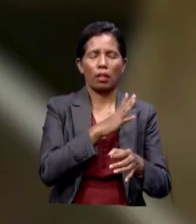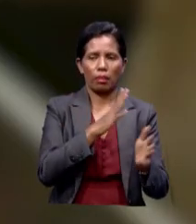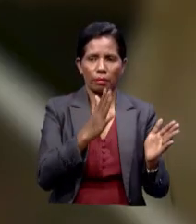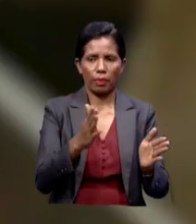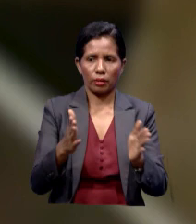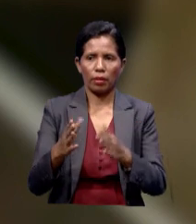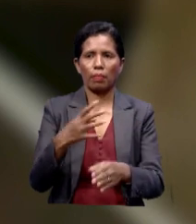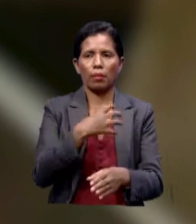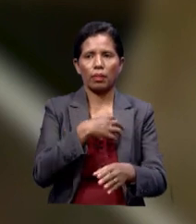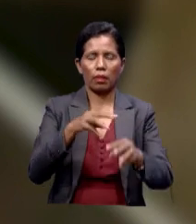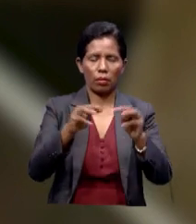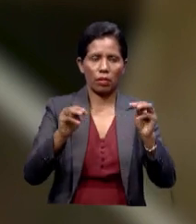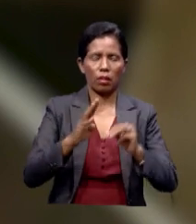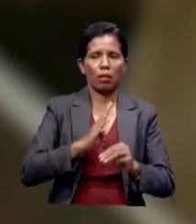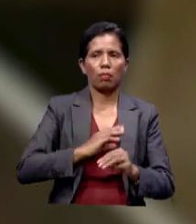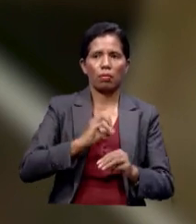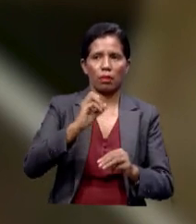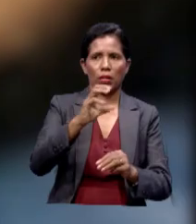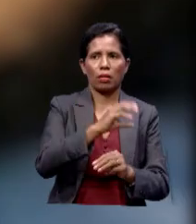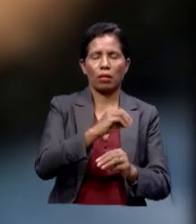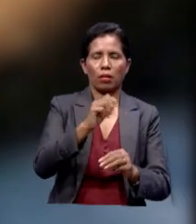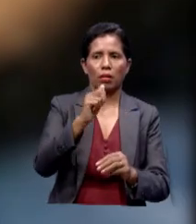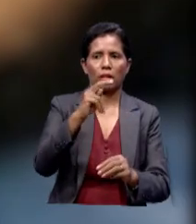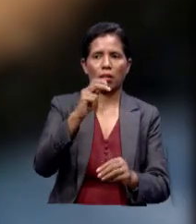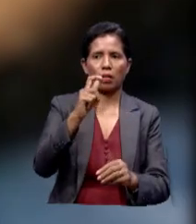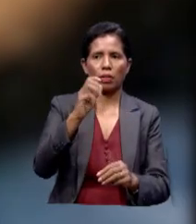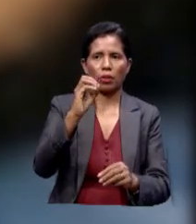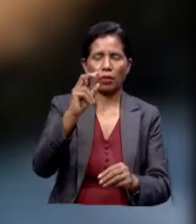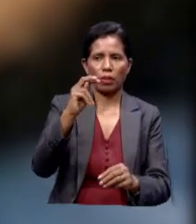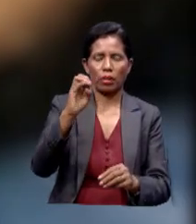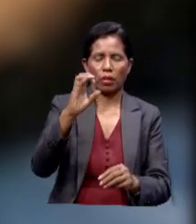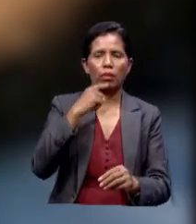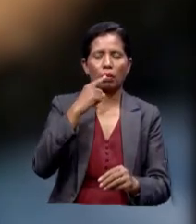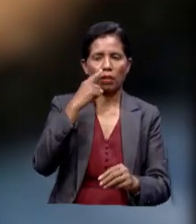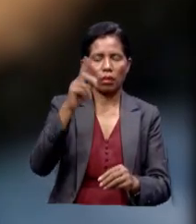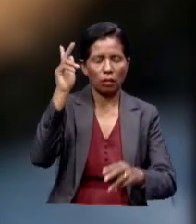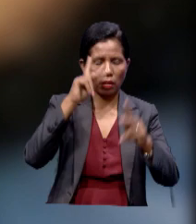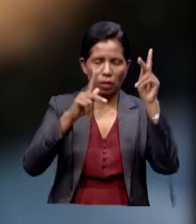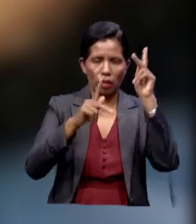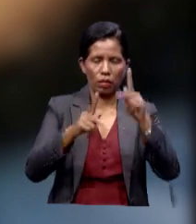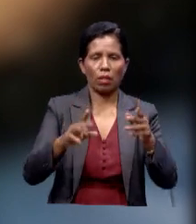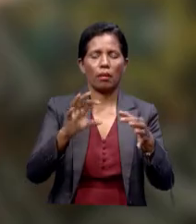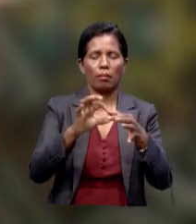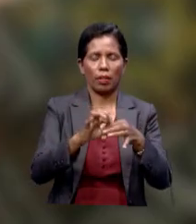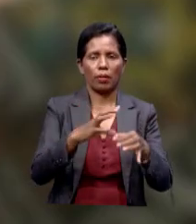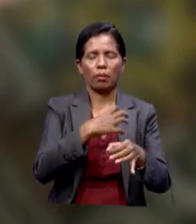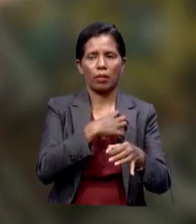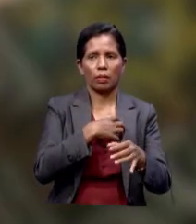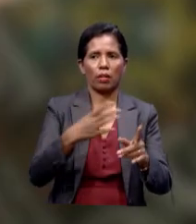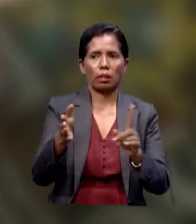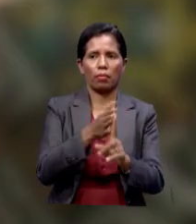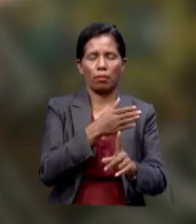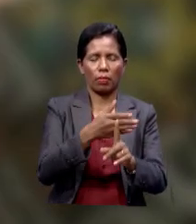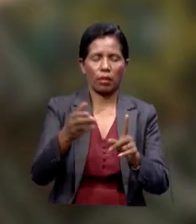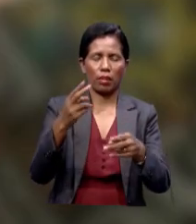Comandante Peniteli Município Bobonaro, Superintendente Antonino Mauluta Hateten, caso desconfia membro Peniteli Baco Labari com